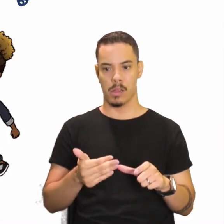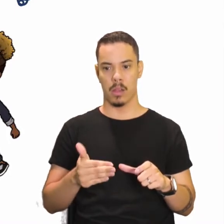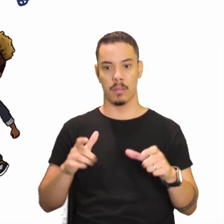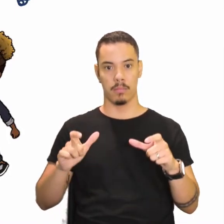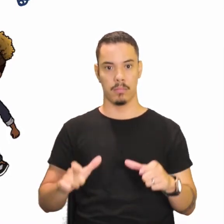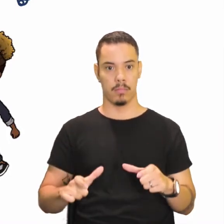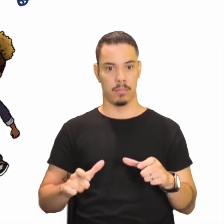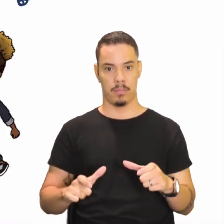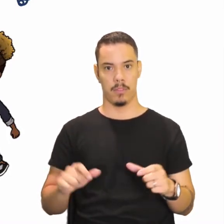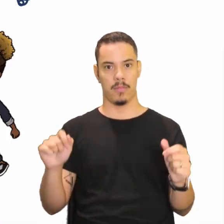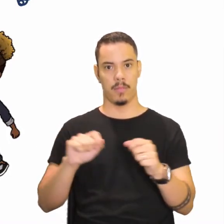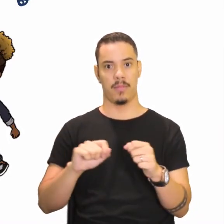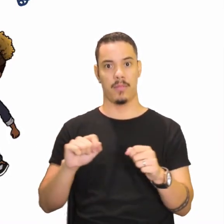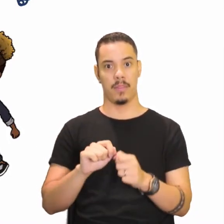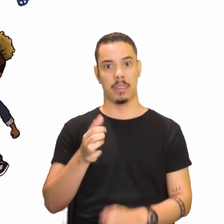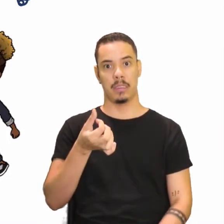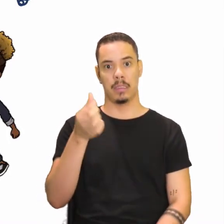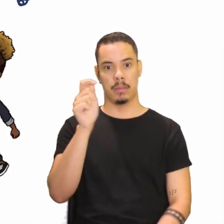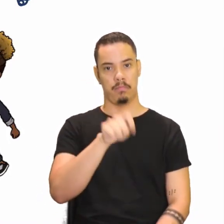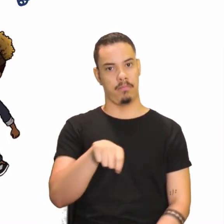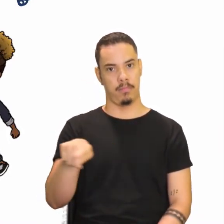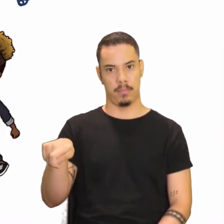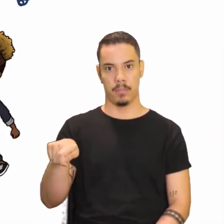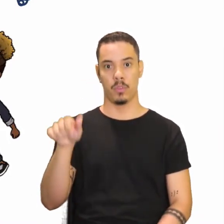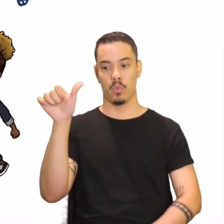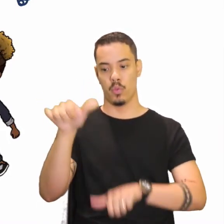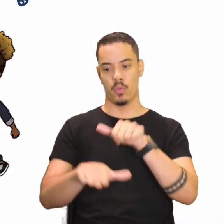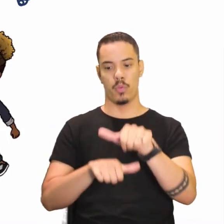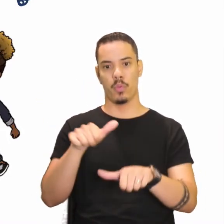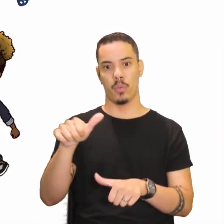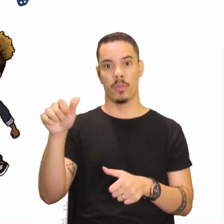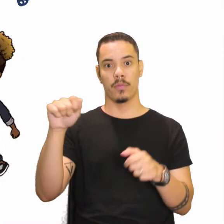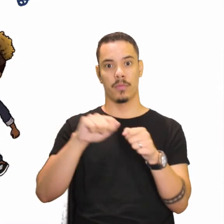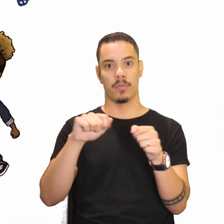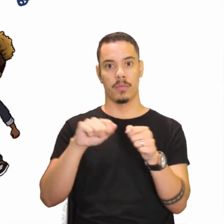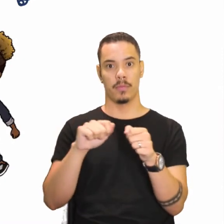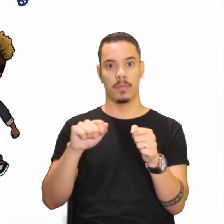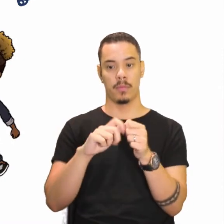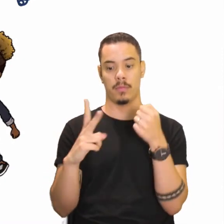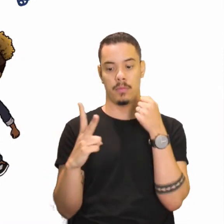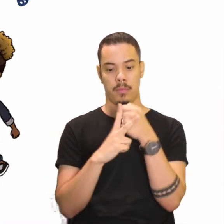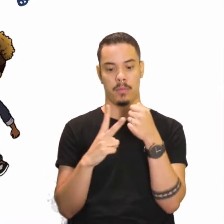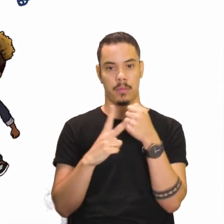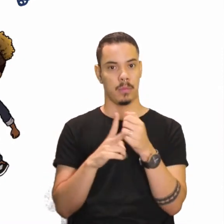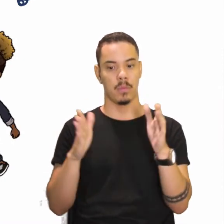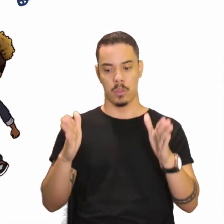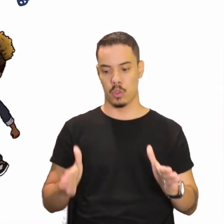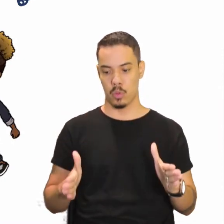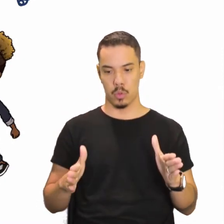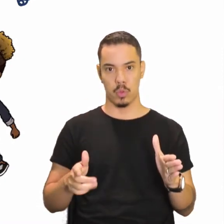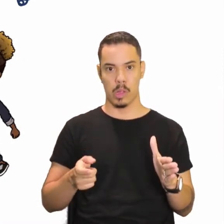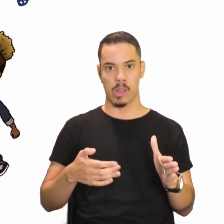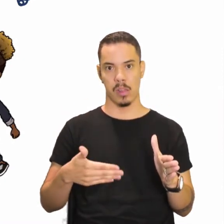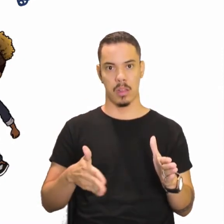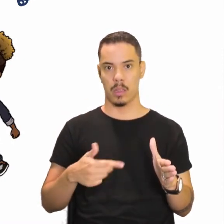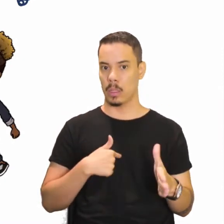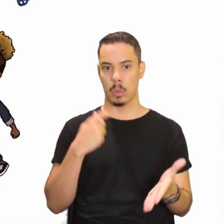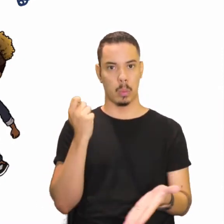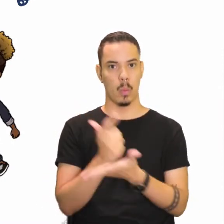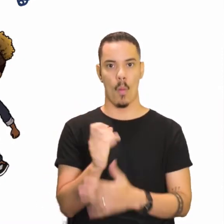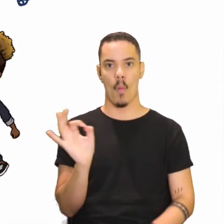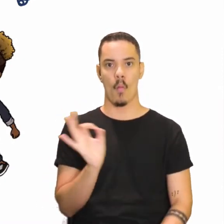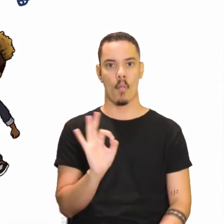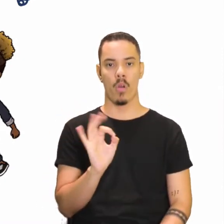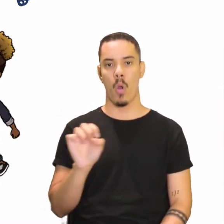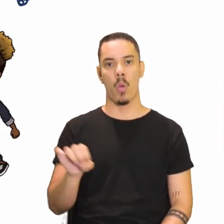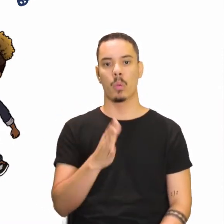Olha só que faz 6 meses. Você troca pelo verbo fazer, ó. Trocou pelo verbo fazer, encaixou,